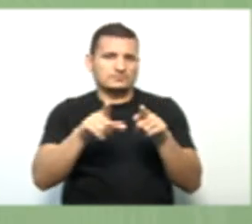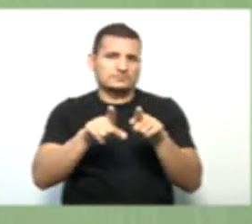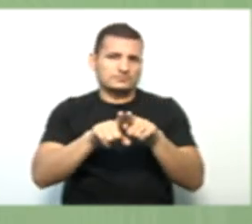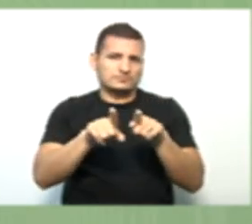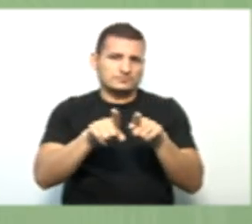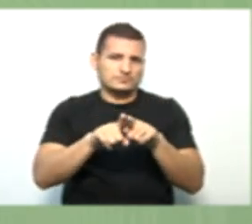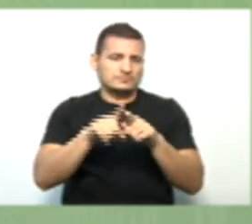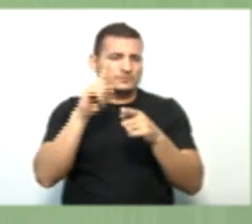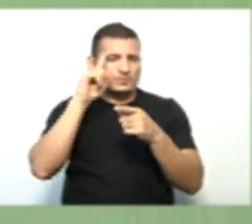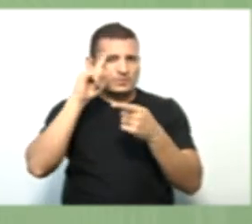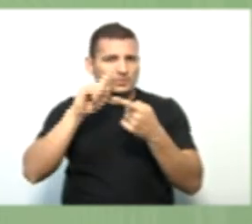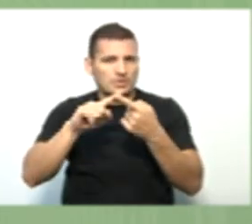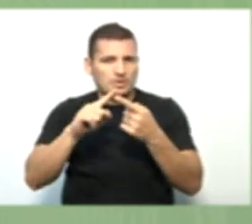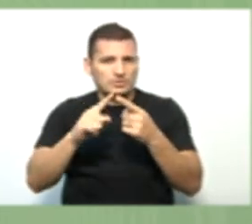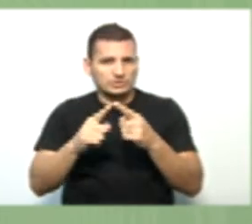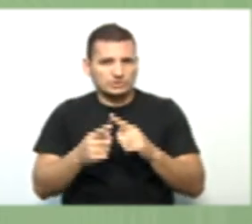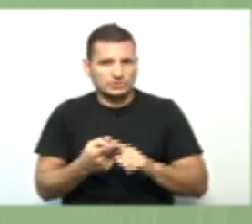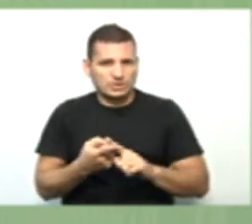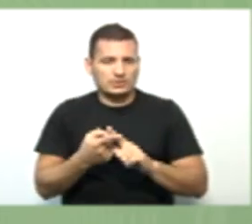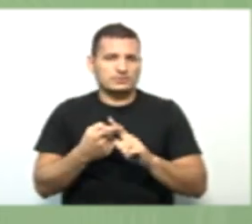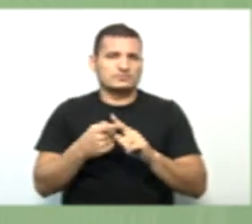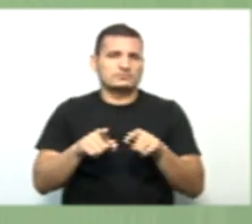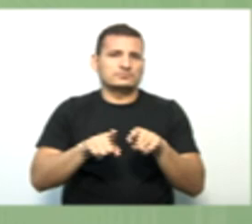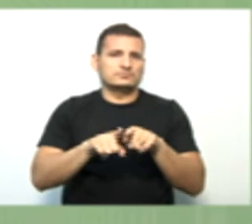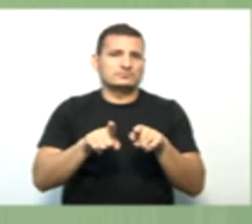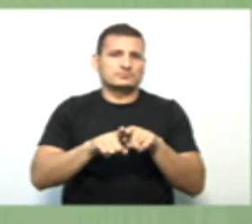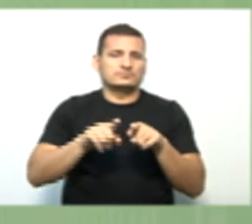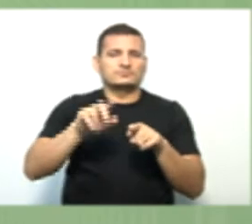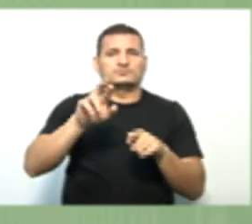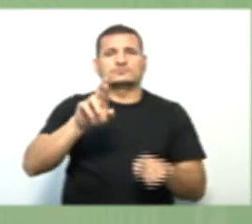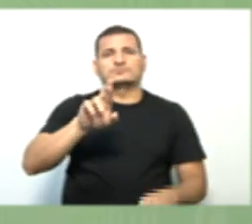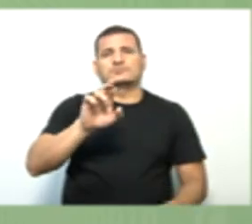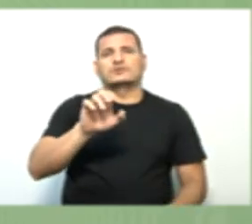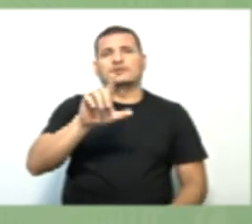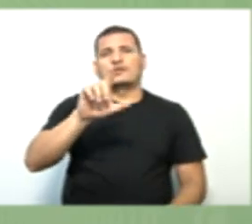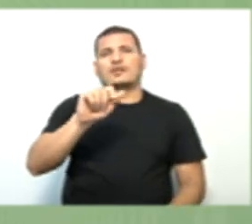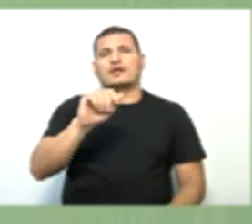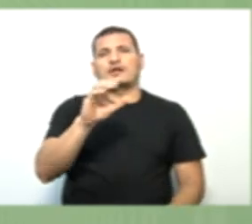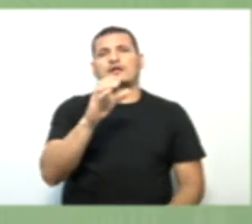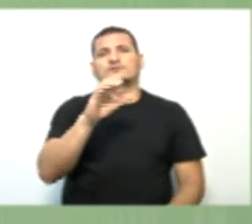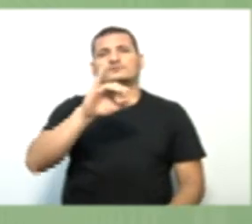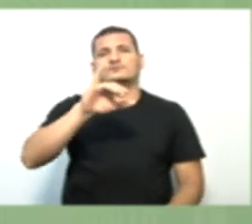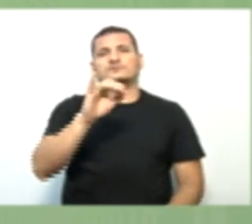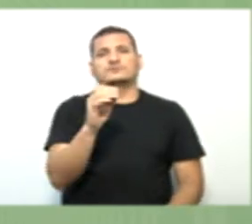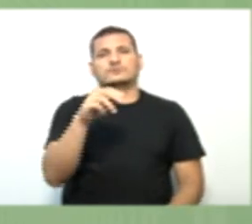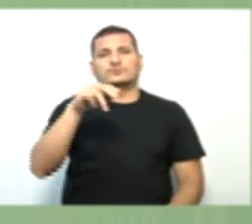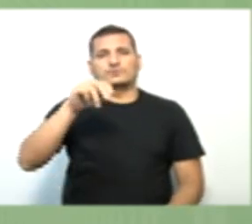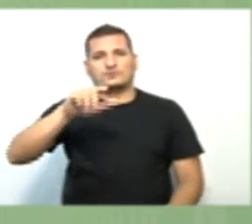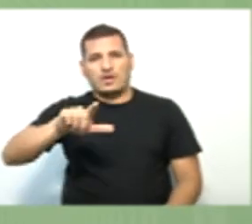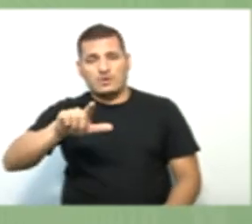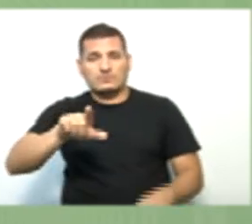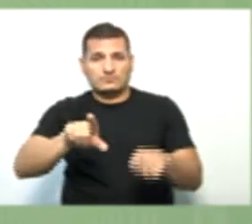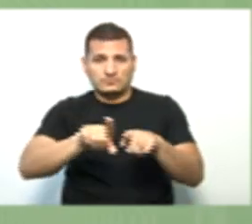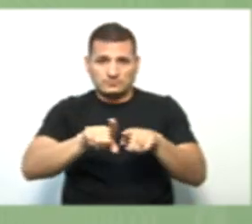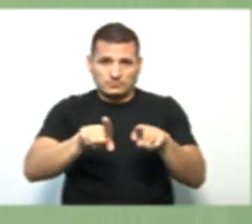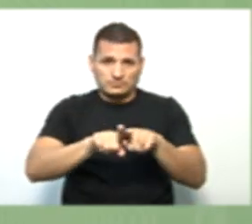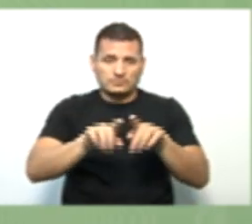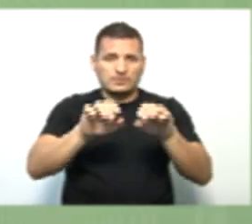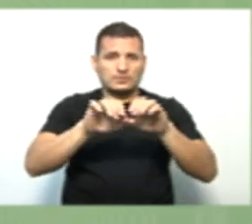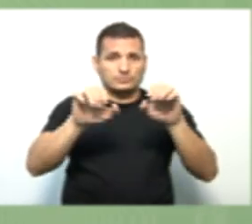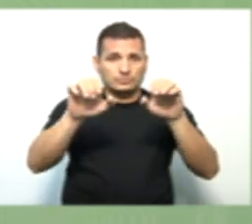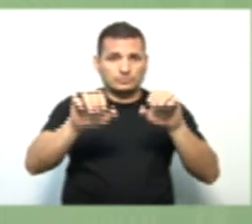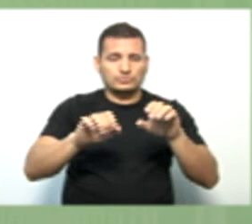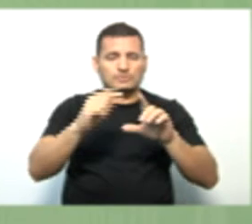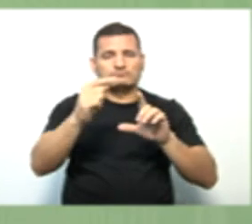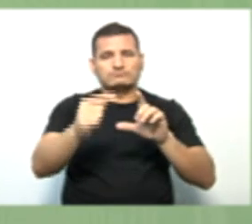aritméticas, lógicas e relacionais. E também vamos abordar estruturas de controle de repetição, estruturas